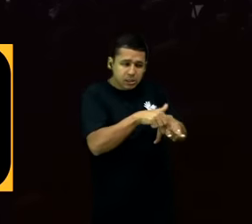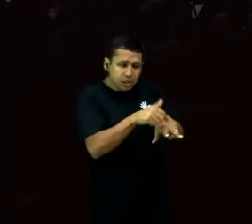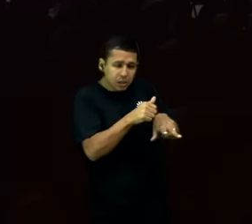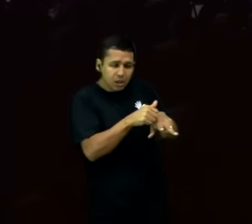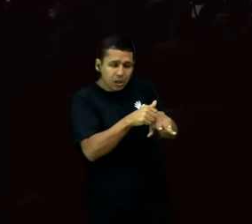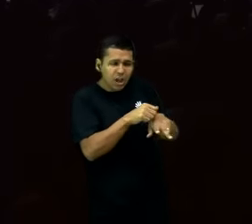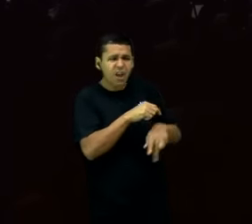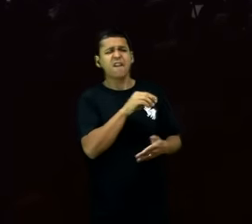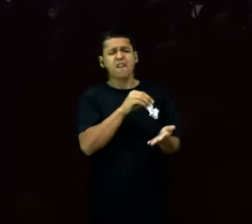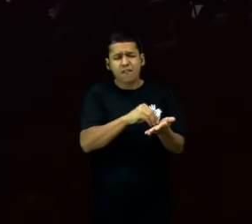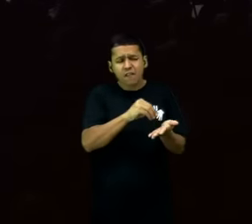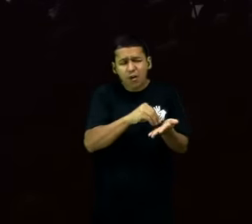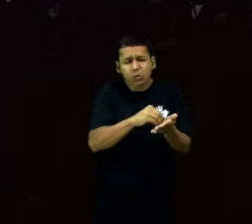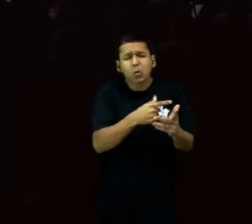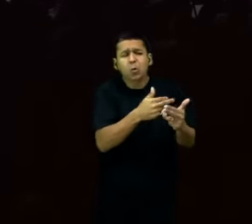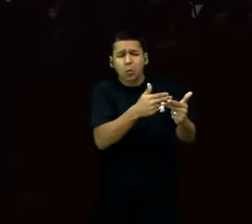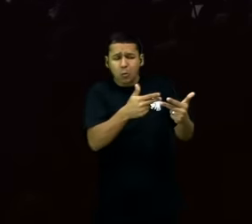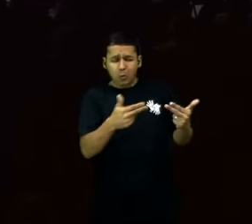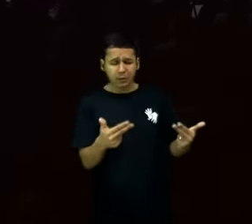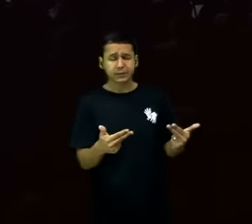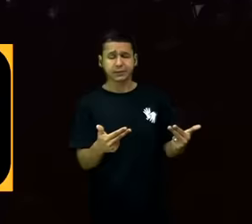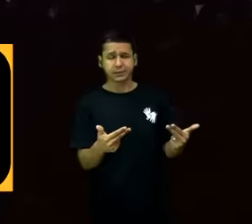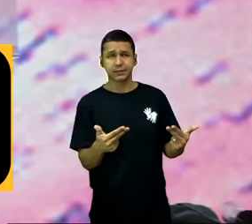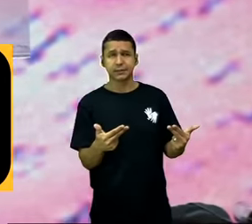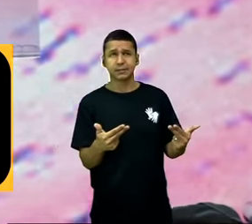faltou alguma coisa?